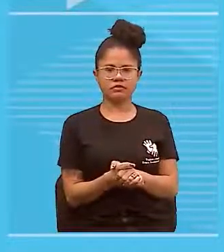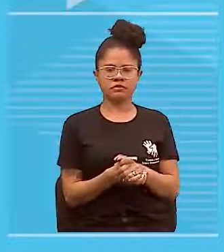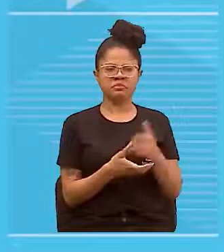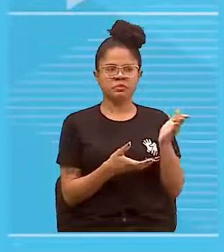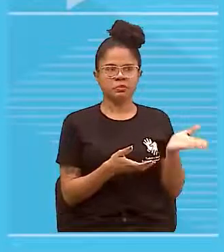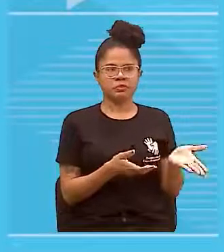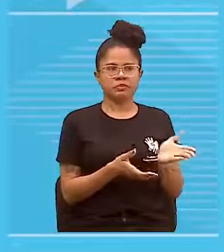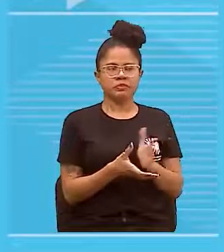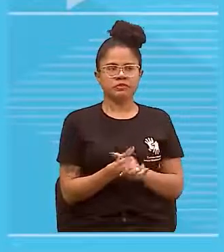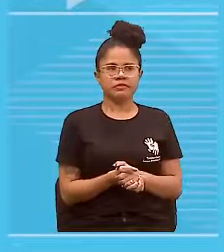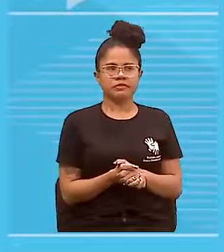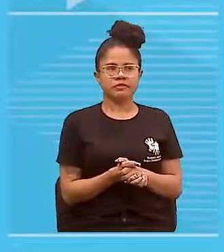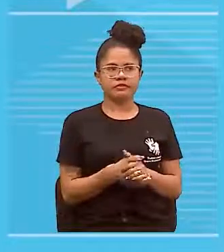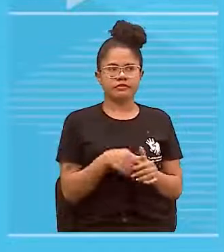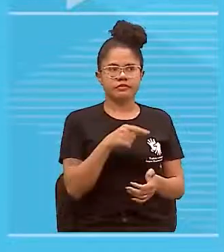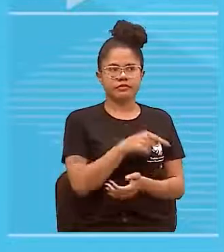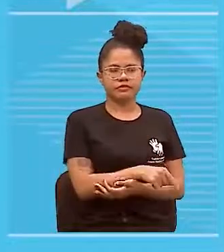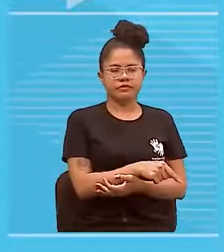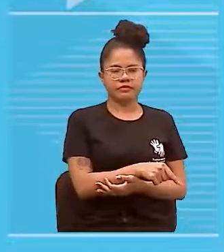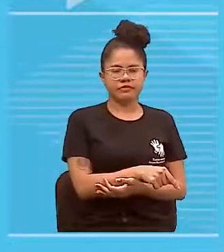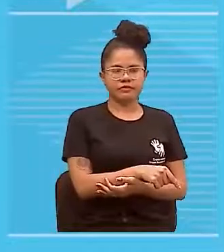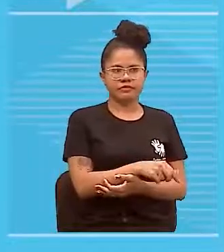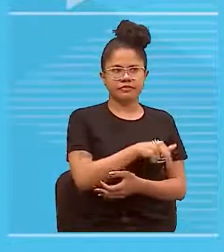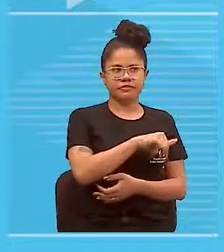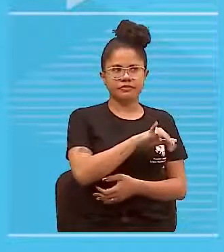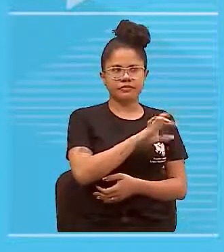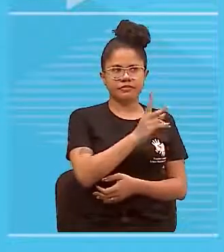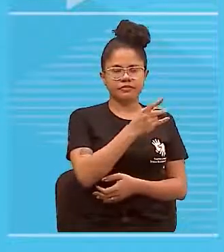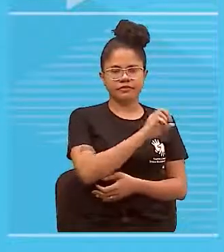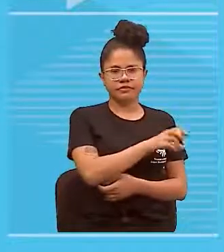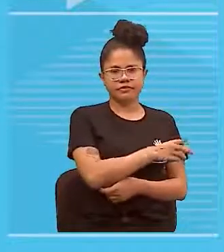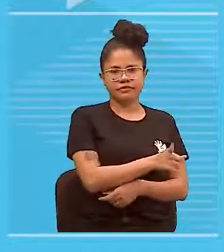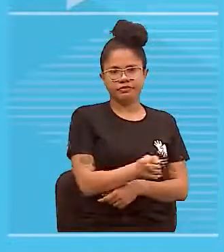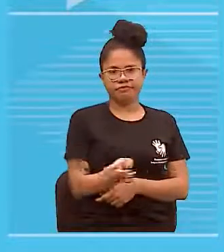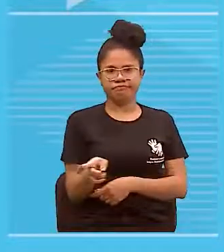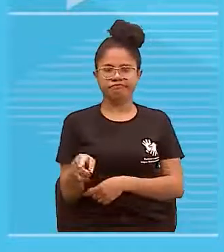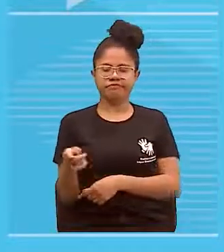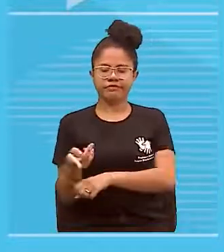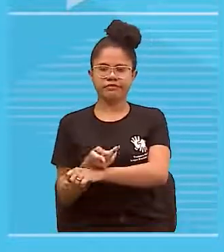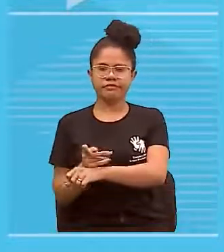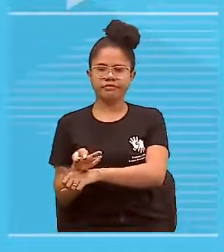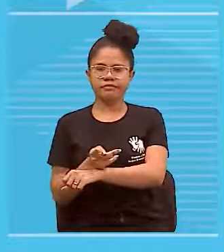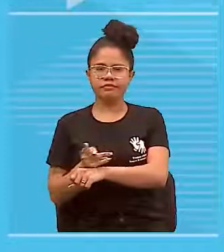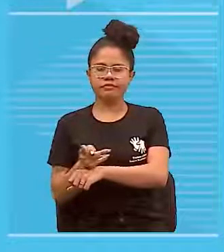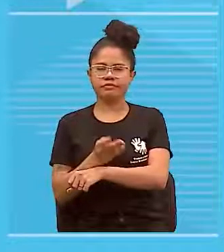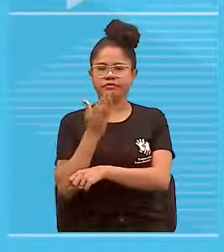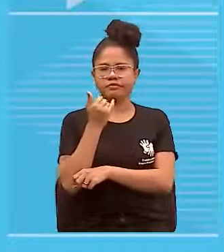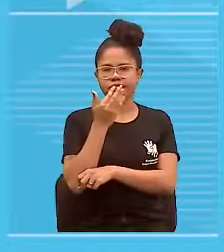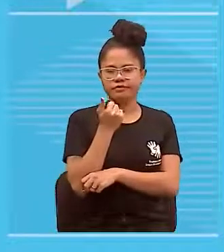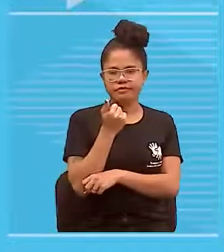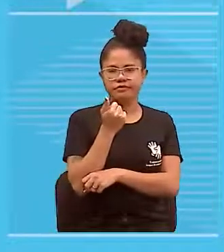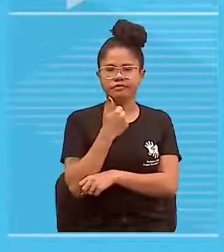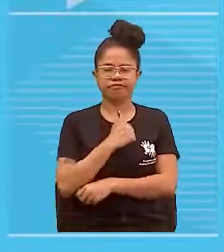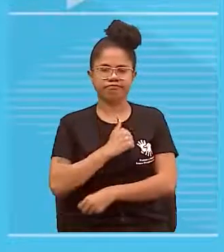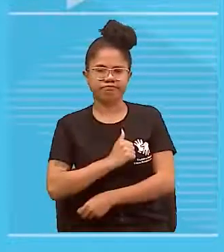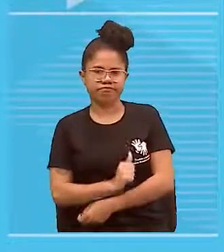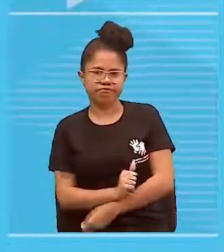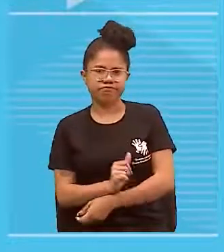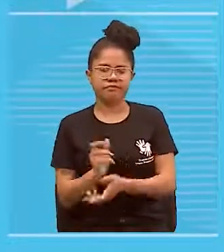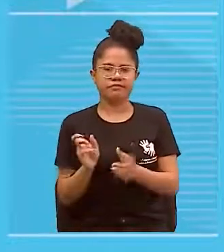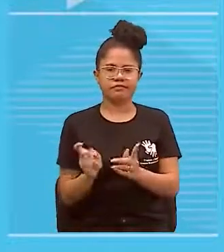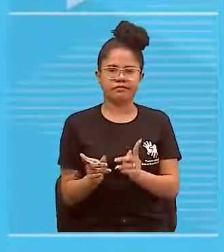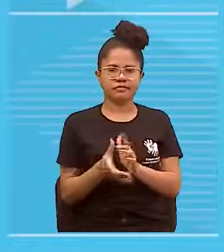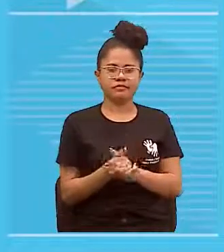hora onde o animal sai da sua toca para realizar suas necessidades. Perfeito, é isso mesmo. Então, isso é o nicho ecológico.